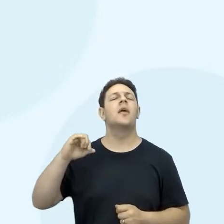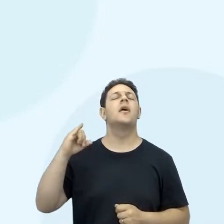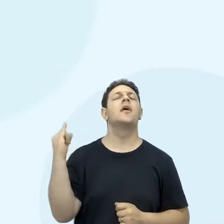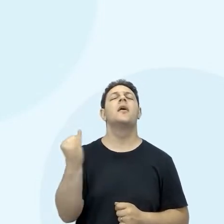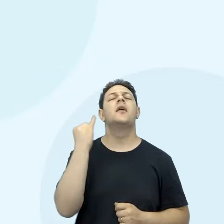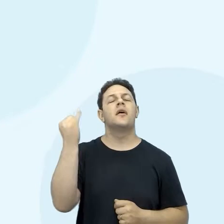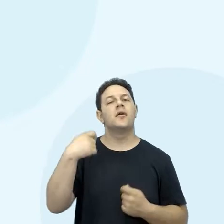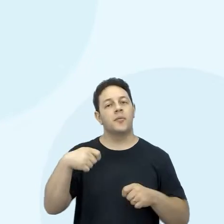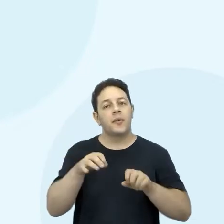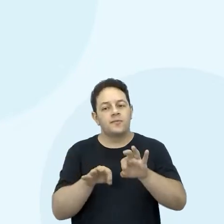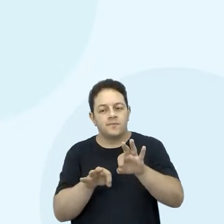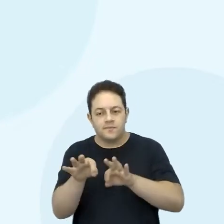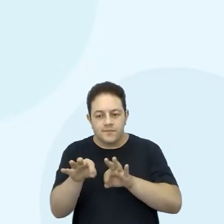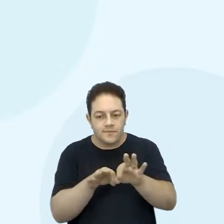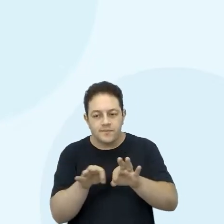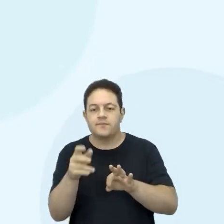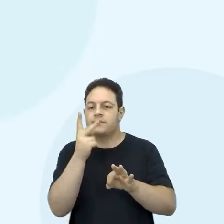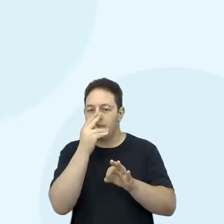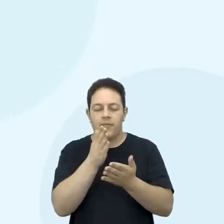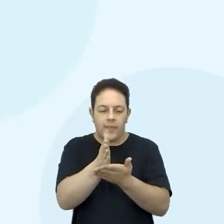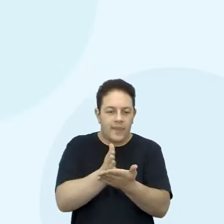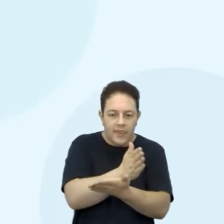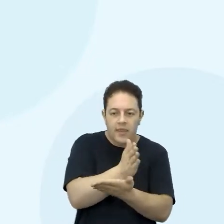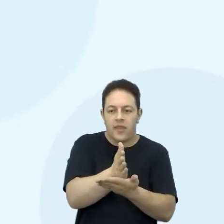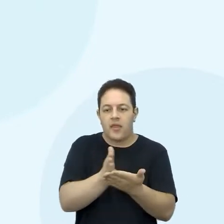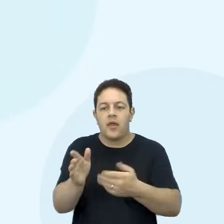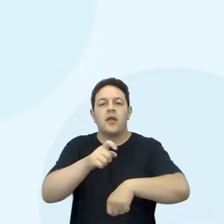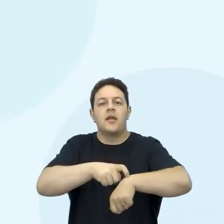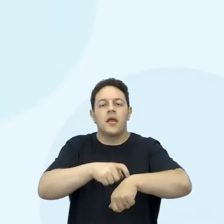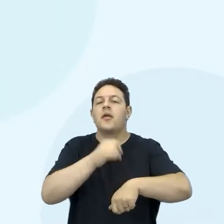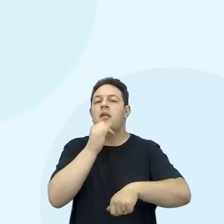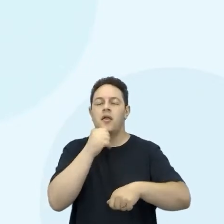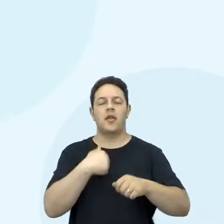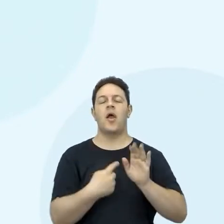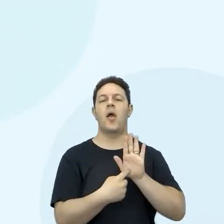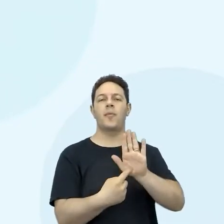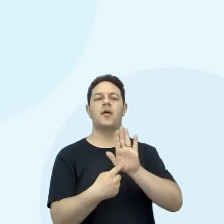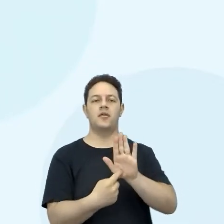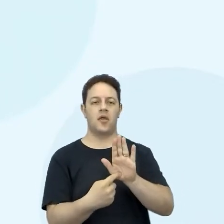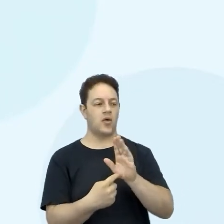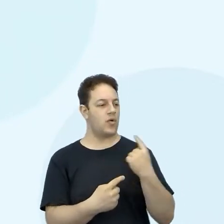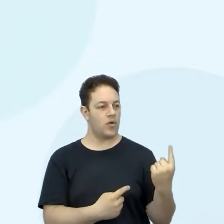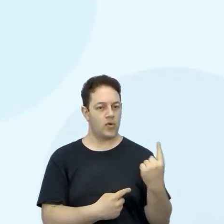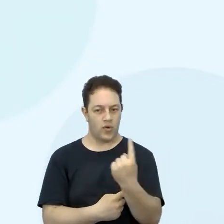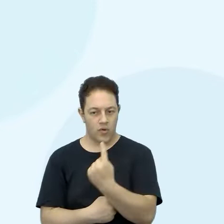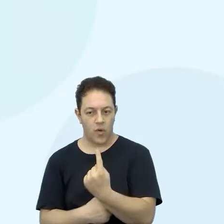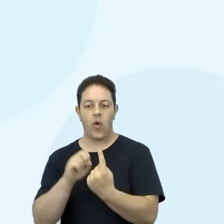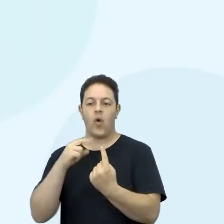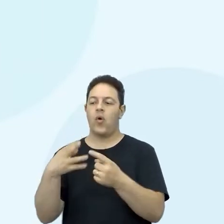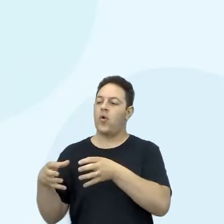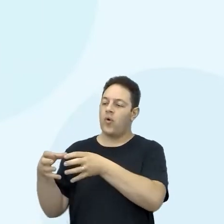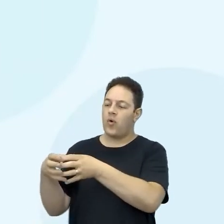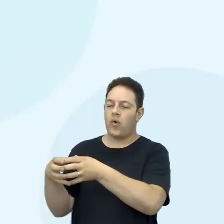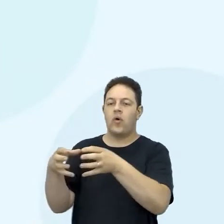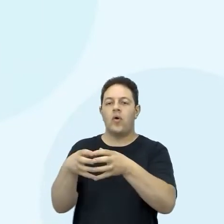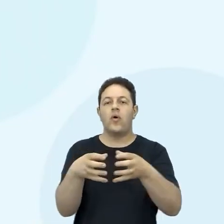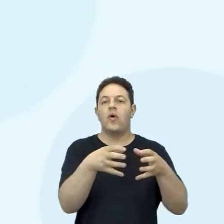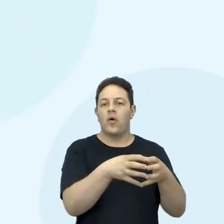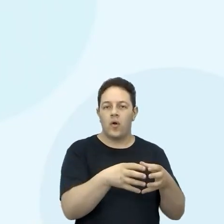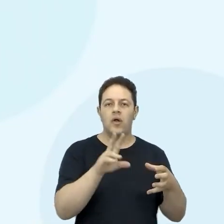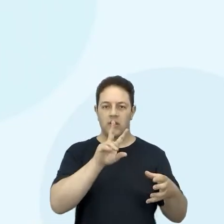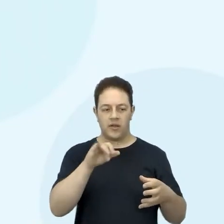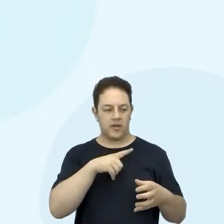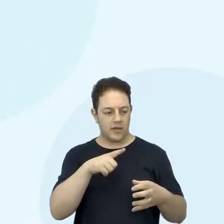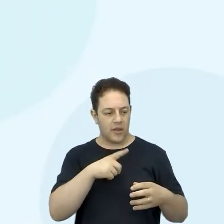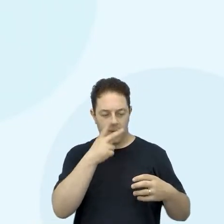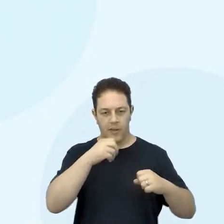a divisão do tempo. Se as apresentações serão individuais ou em grupo, se haverá debates logo após a apresentação ou se